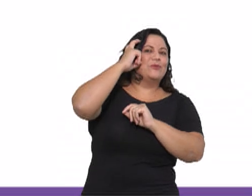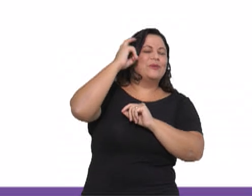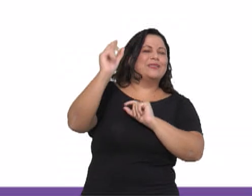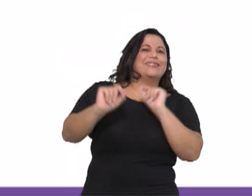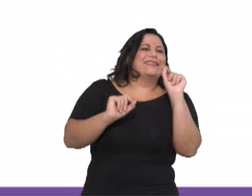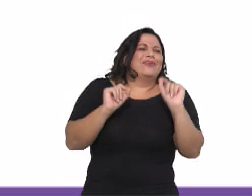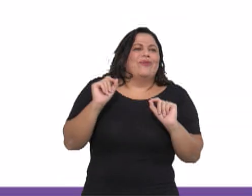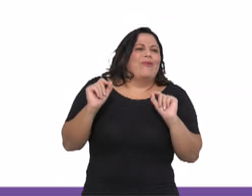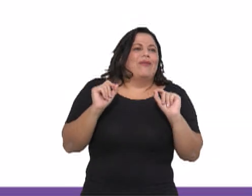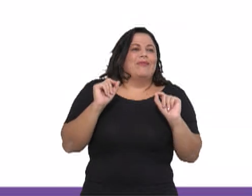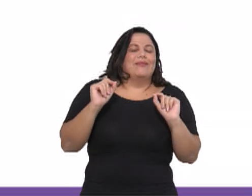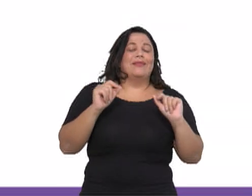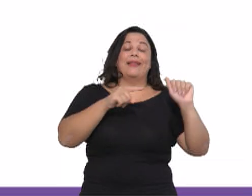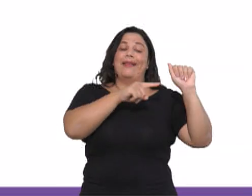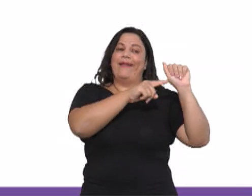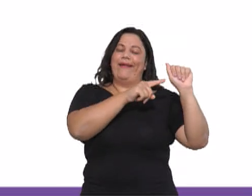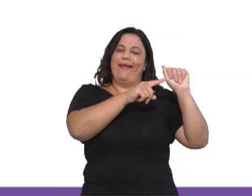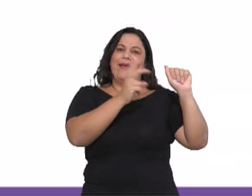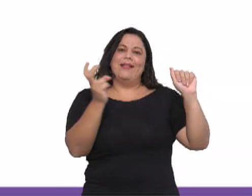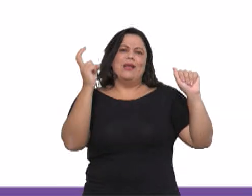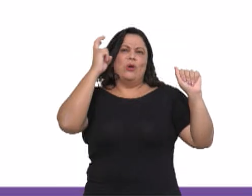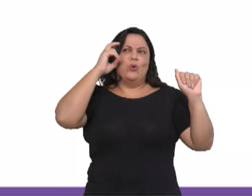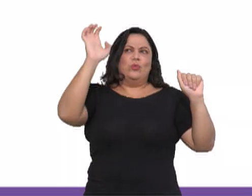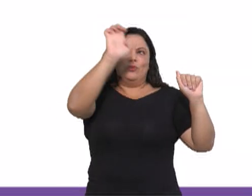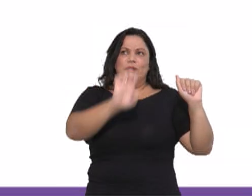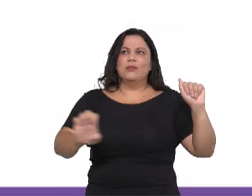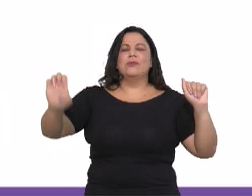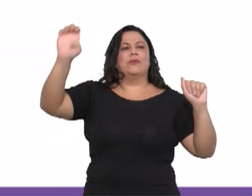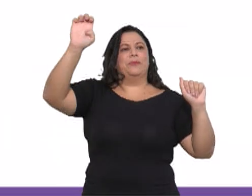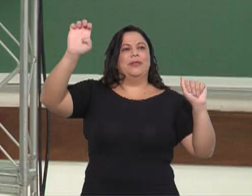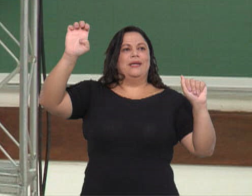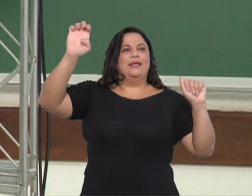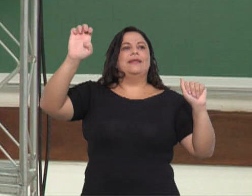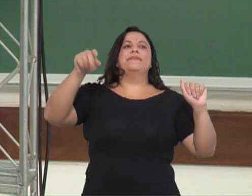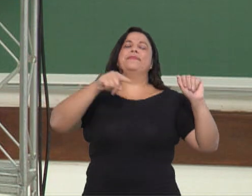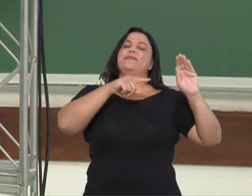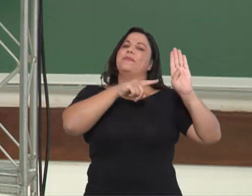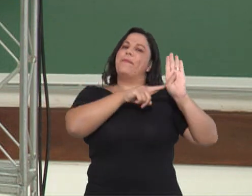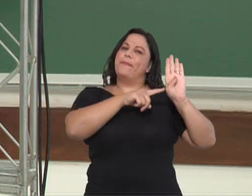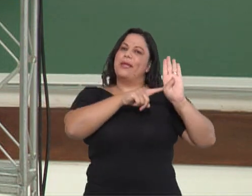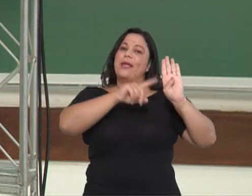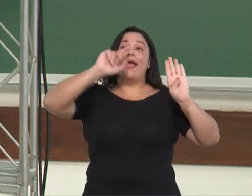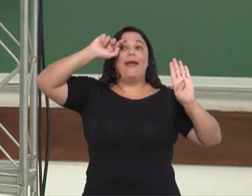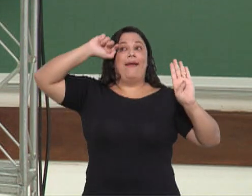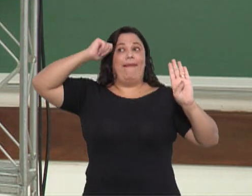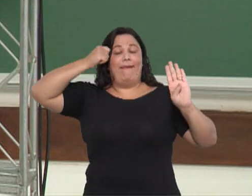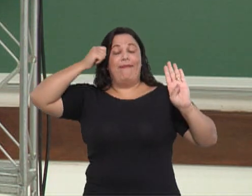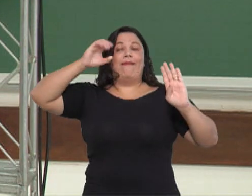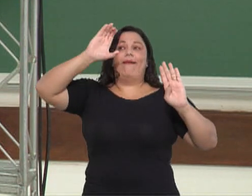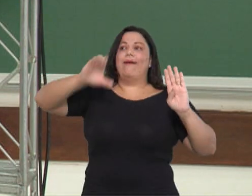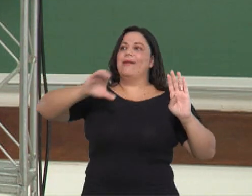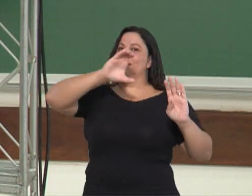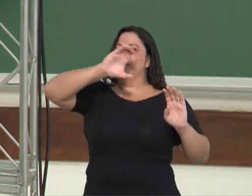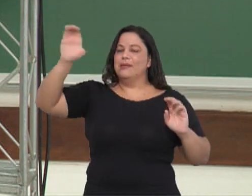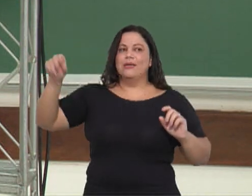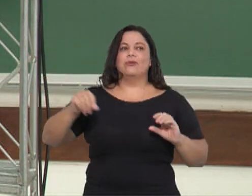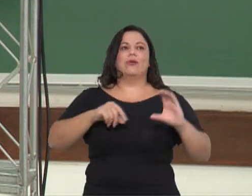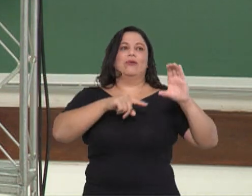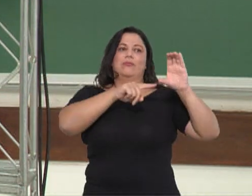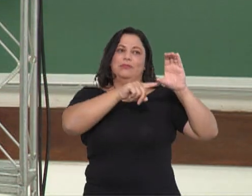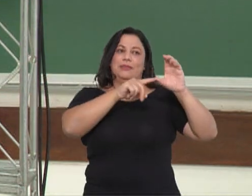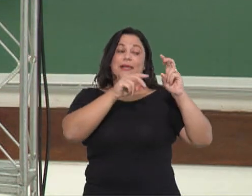que reúne elementos A, da cultura europeia, B, africanos e católicos, C, indígenas